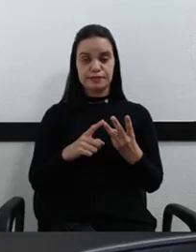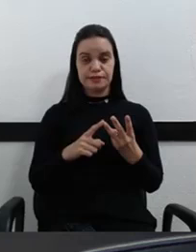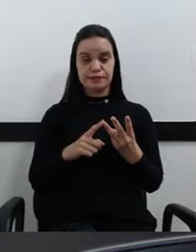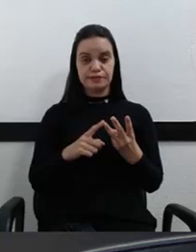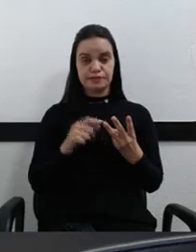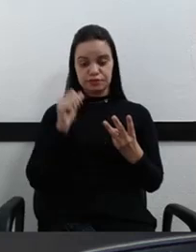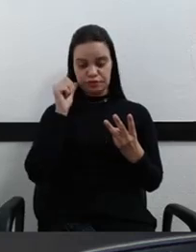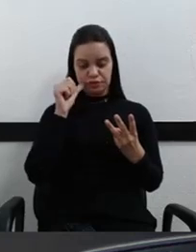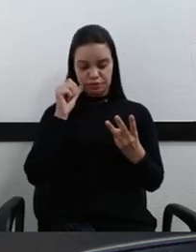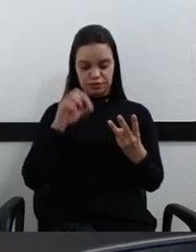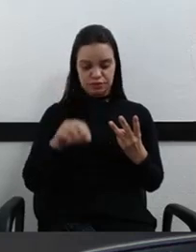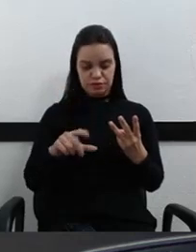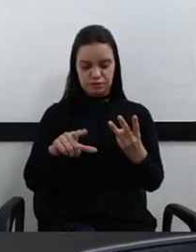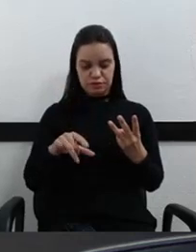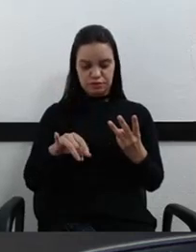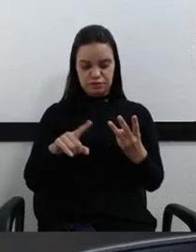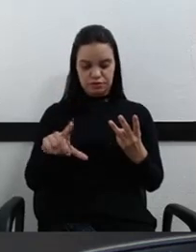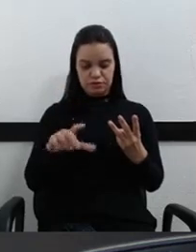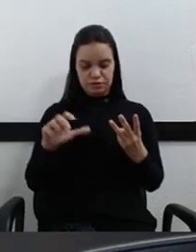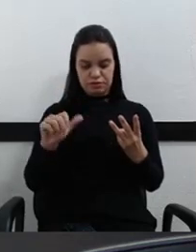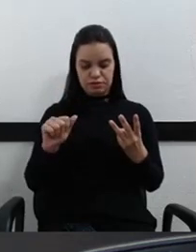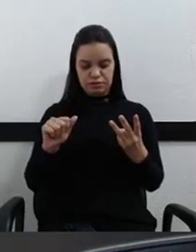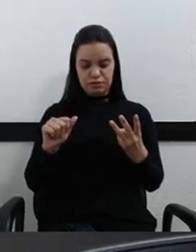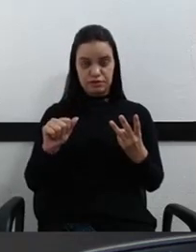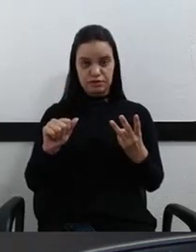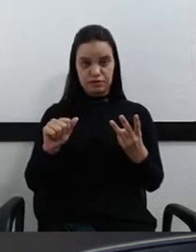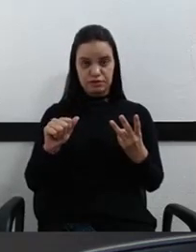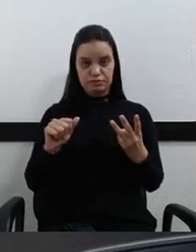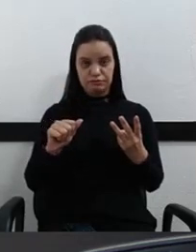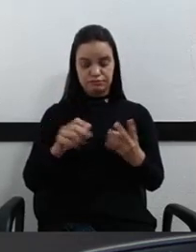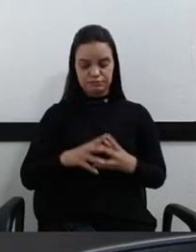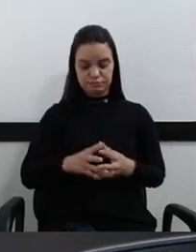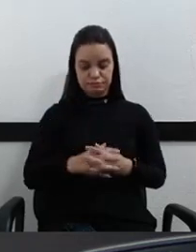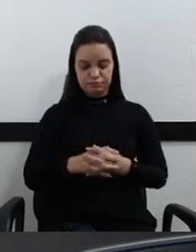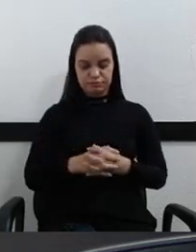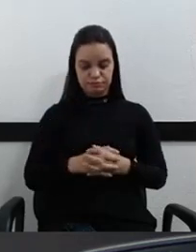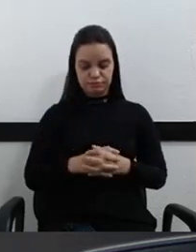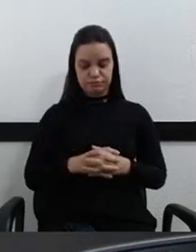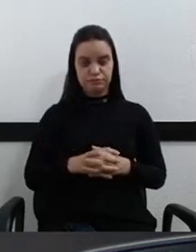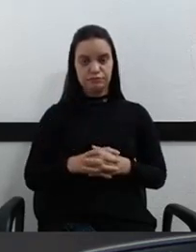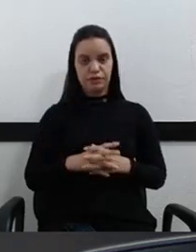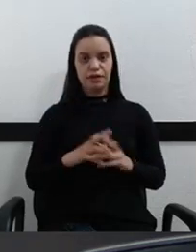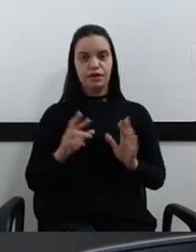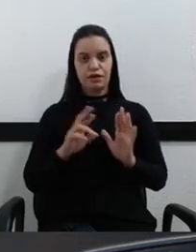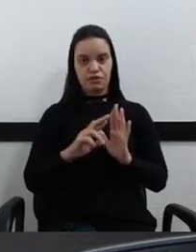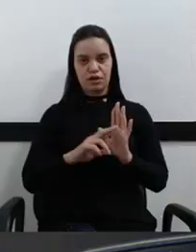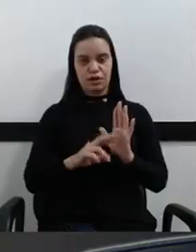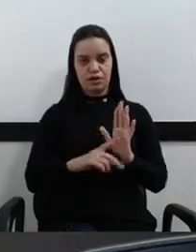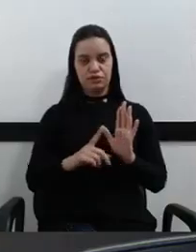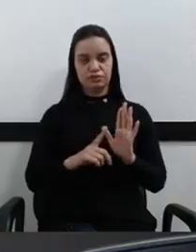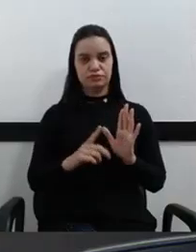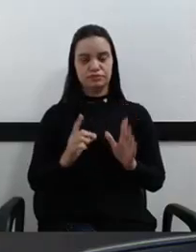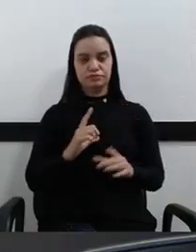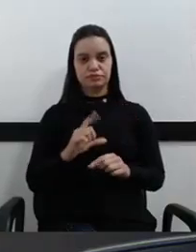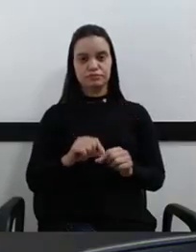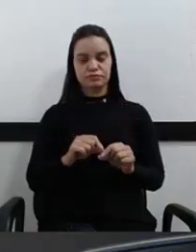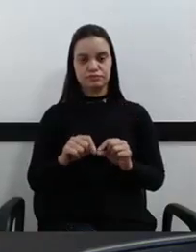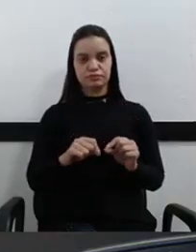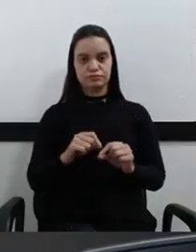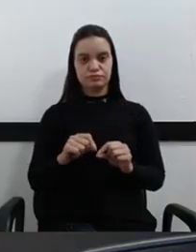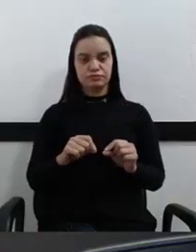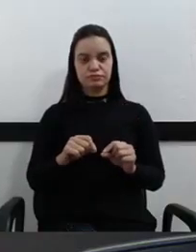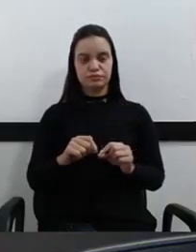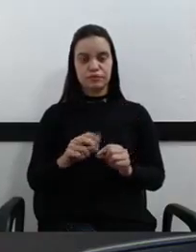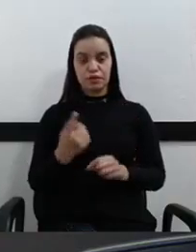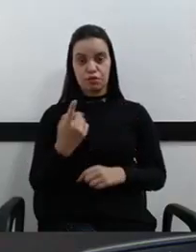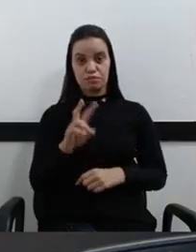excelentíssima defensora Luísa Caçula Piacentini, como única opção. O relatório passa a votar. Constata a existência de 3 inscritos para